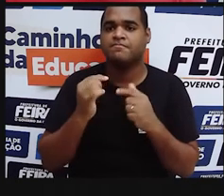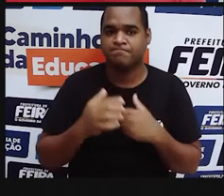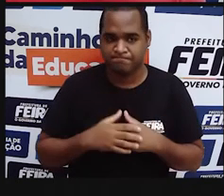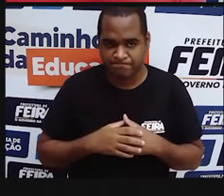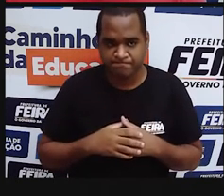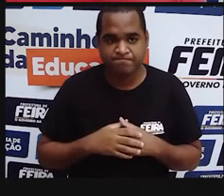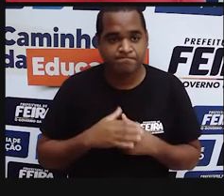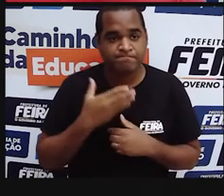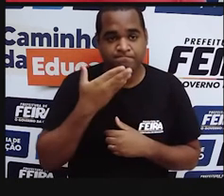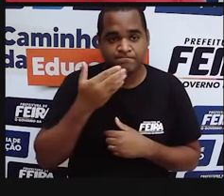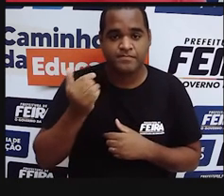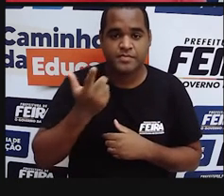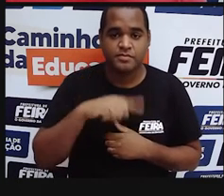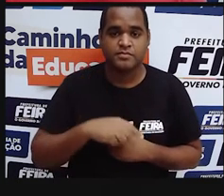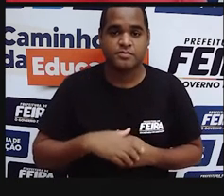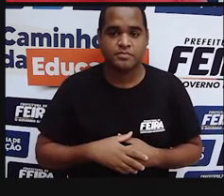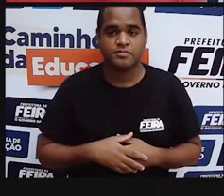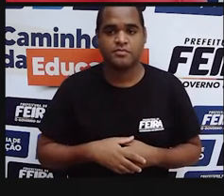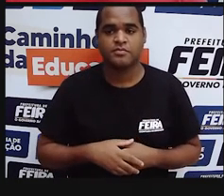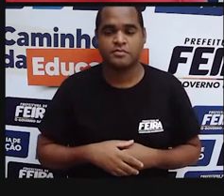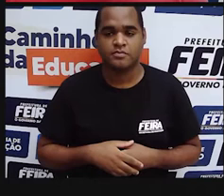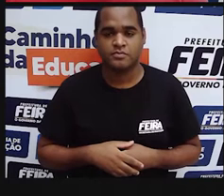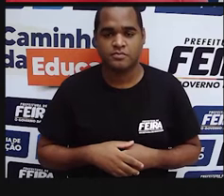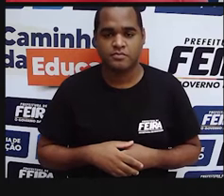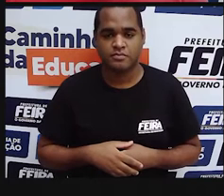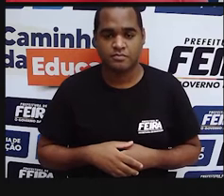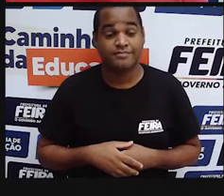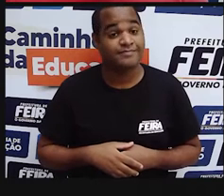nunca abandoná-la.